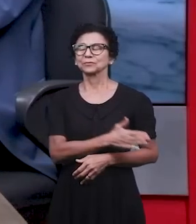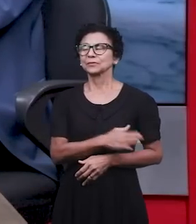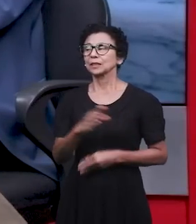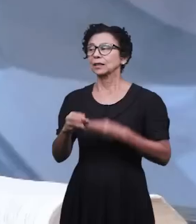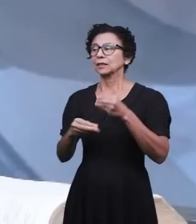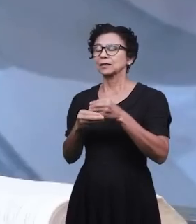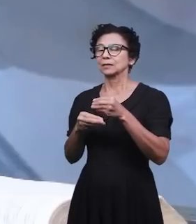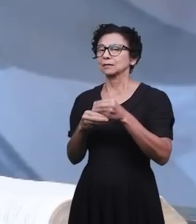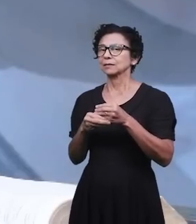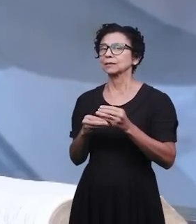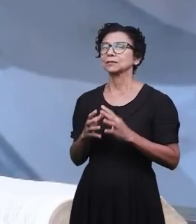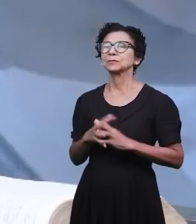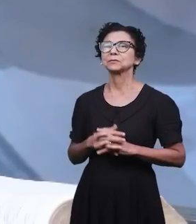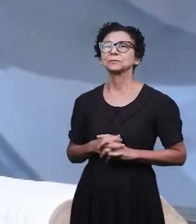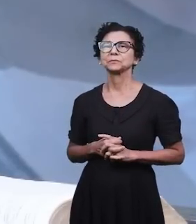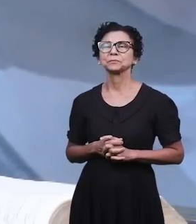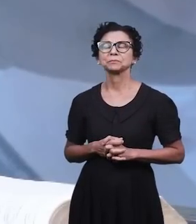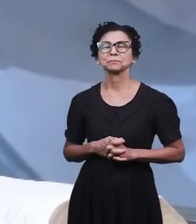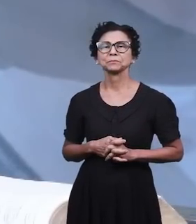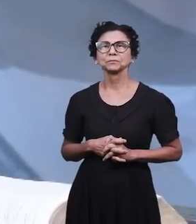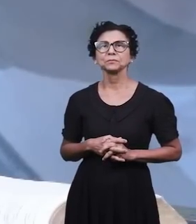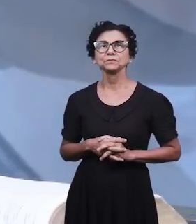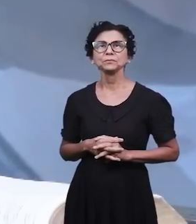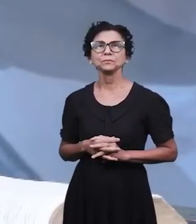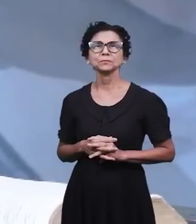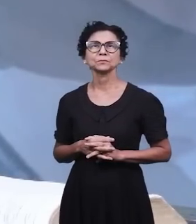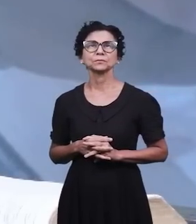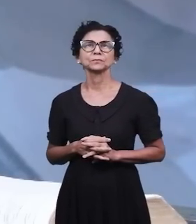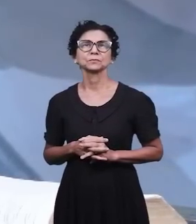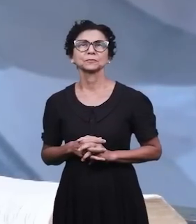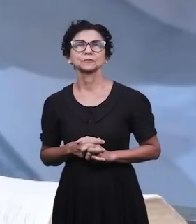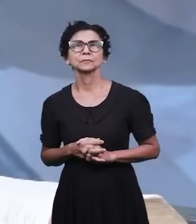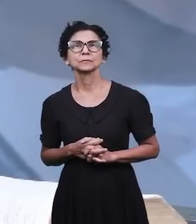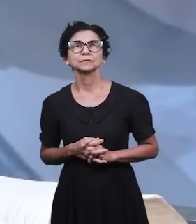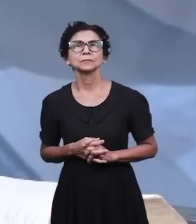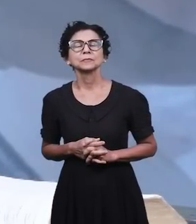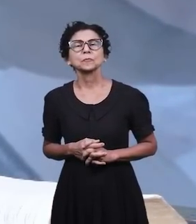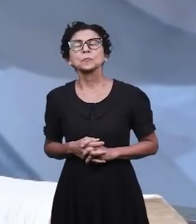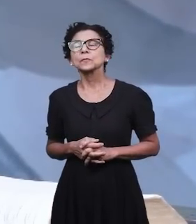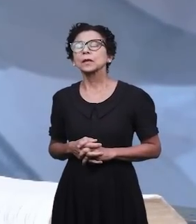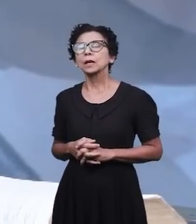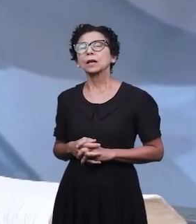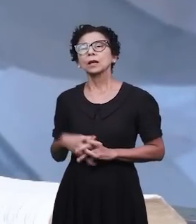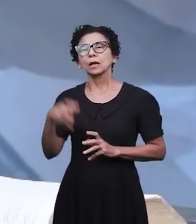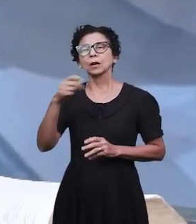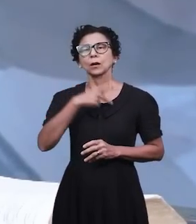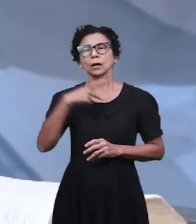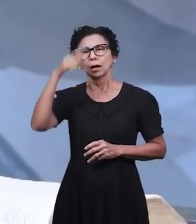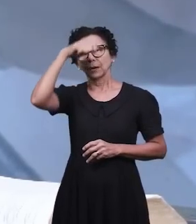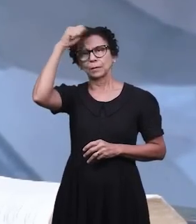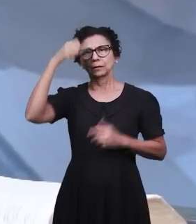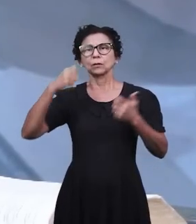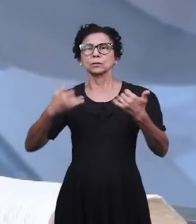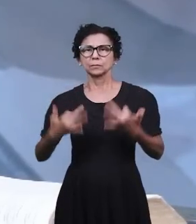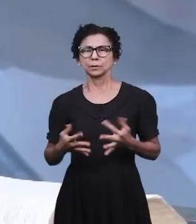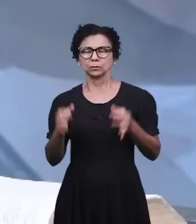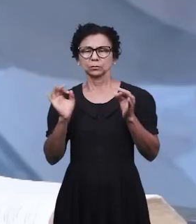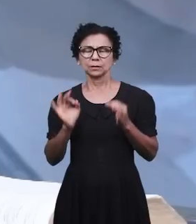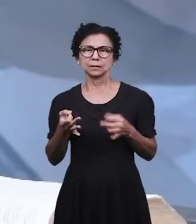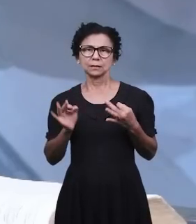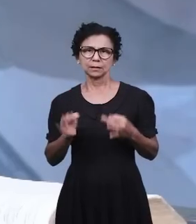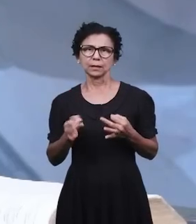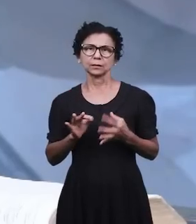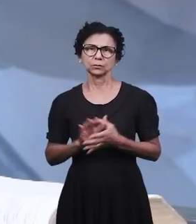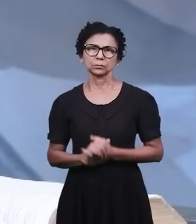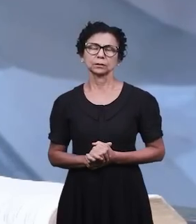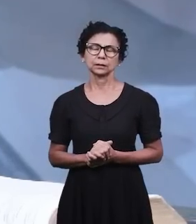colocação. Lembrando o seguinte, que a questão do pastor, Madeu falou muito bem sobre a questão do pastor, não ser exigido essa